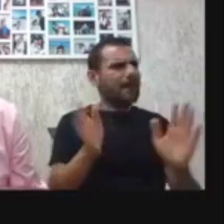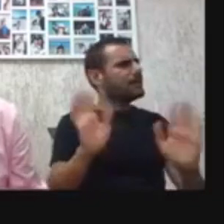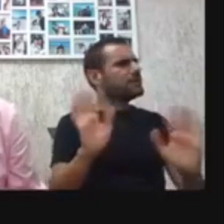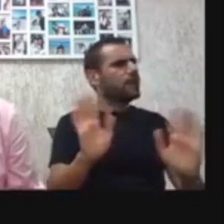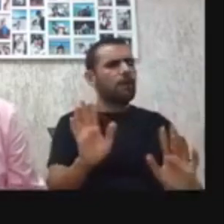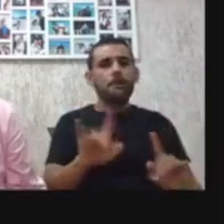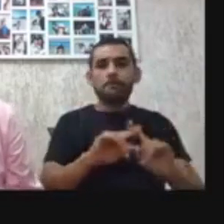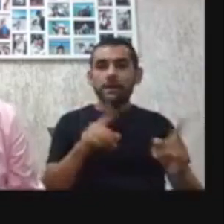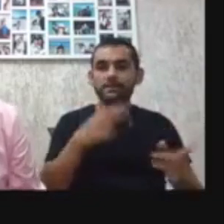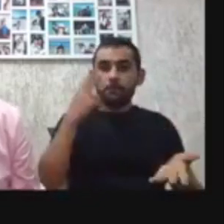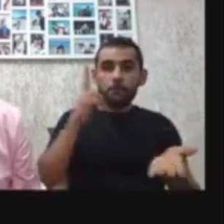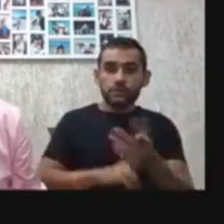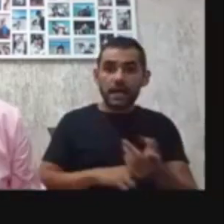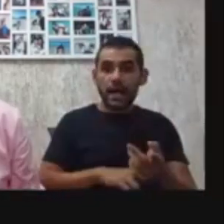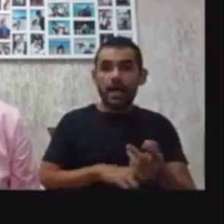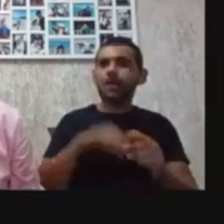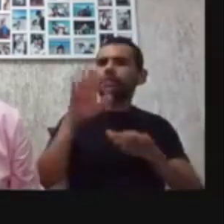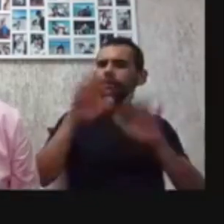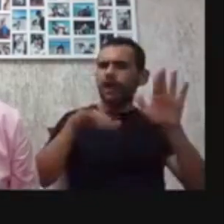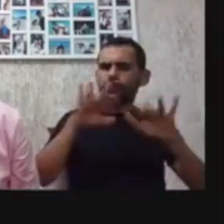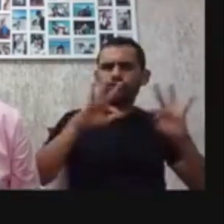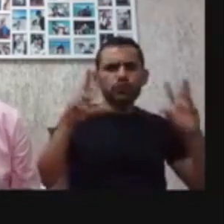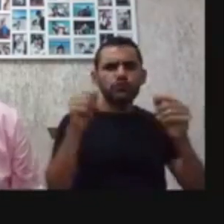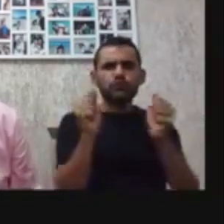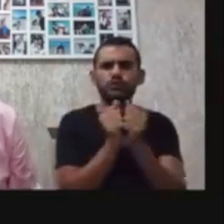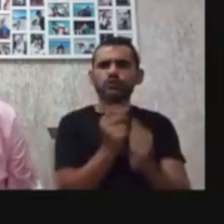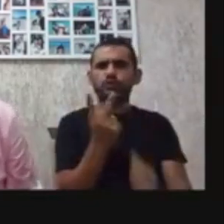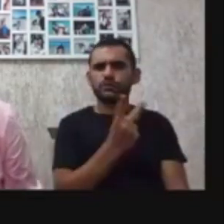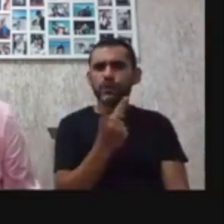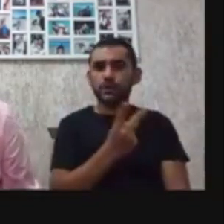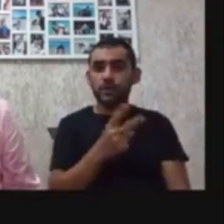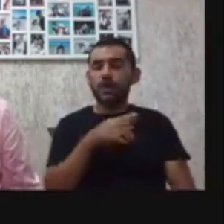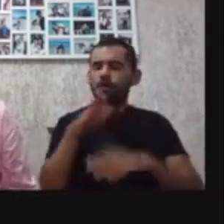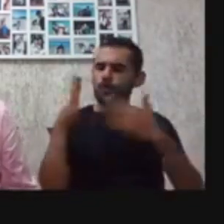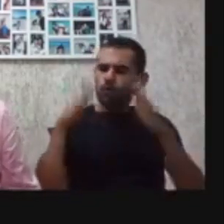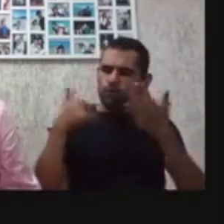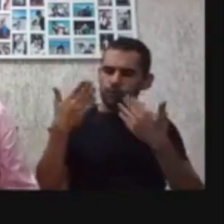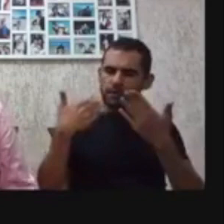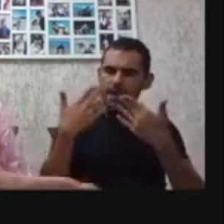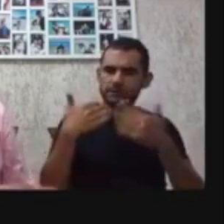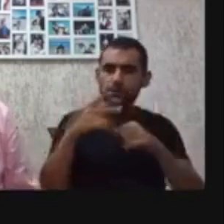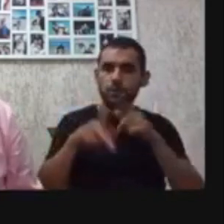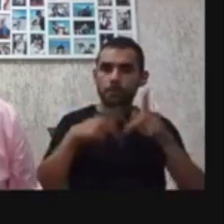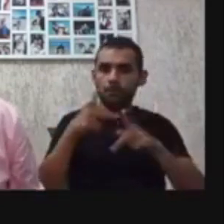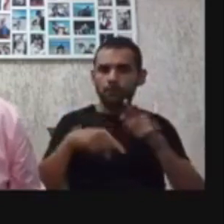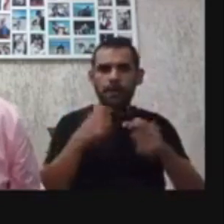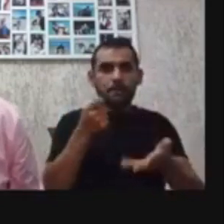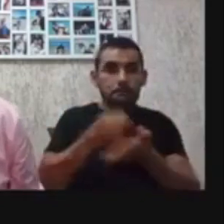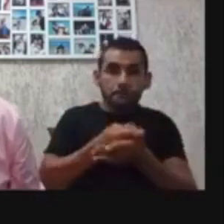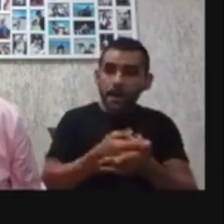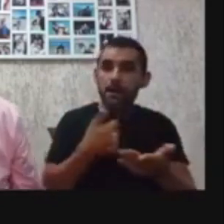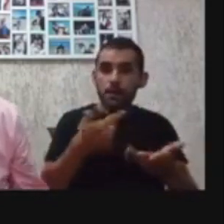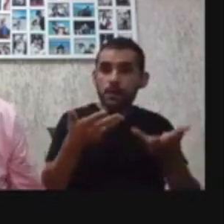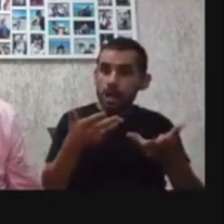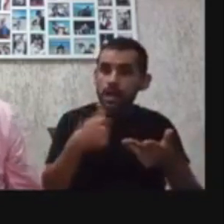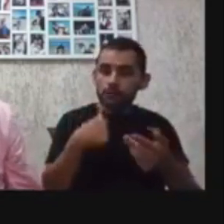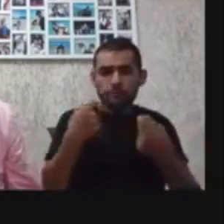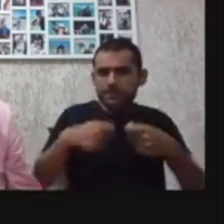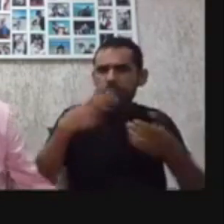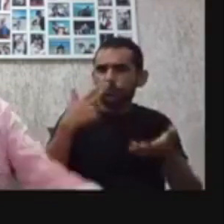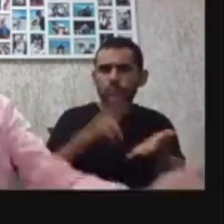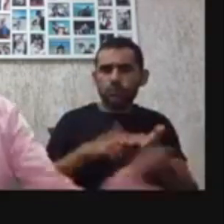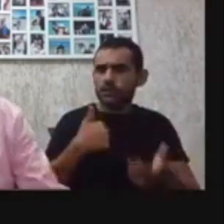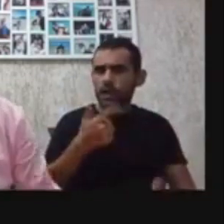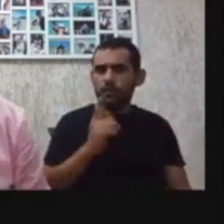mas para multar aparece ele e a Guarda Municipal junto. Conversa com o cidadão fala, não, eu quero pagar, não precisa me multar, não. Para que me